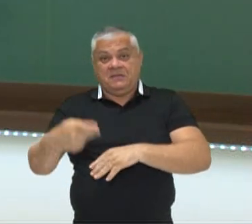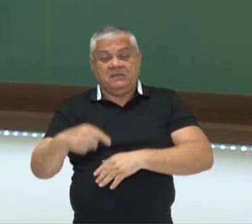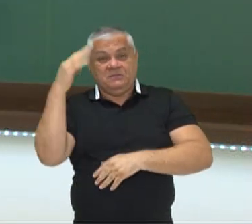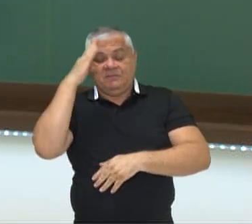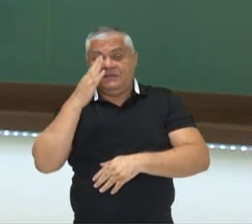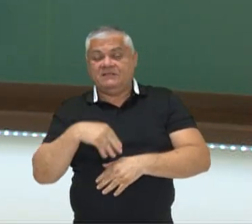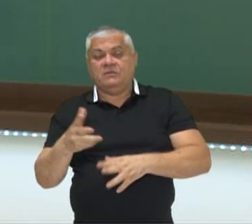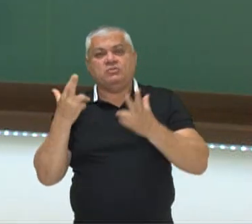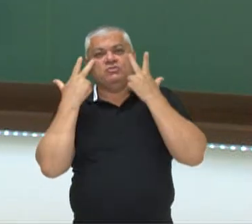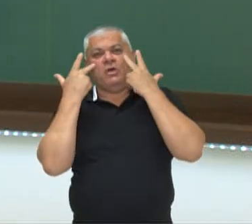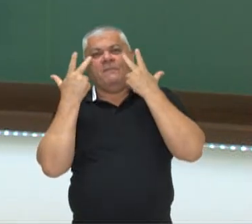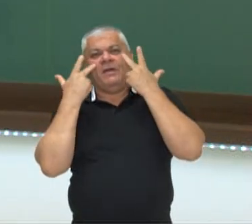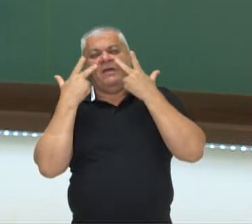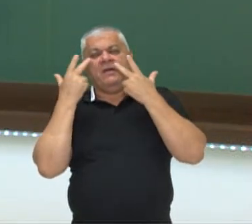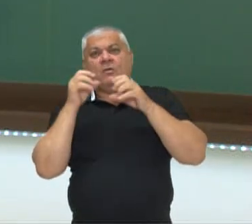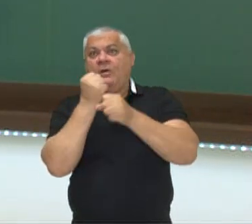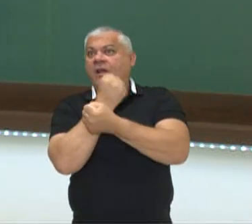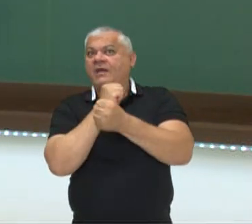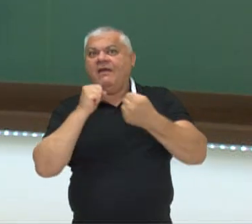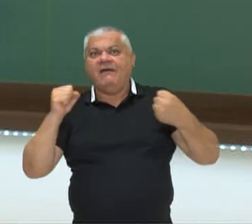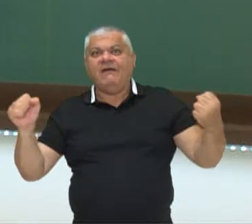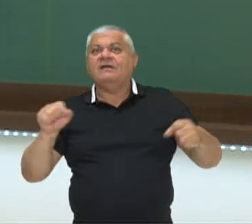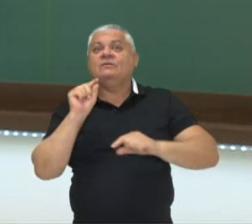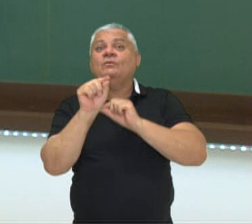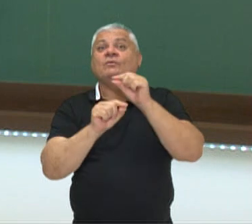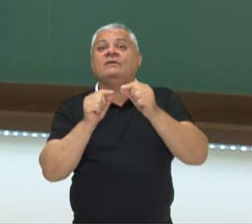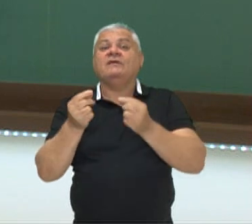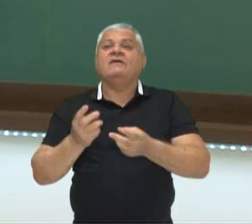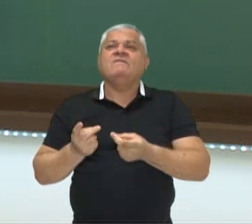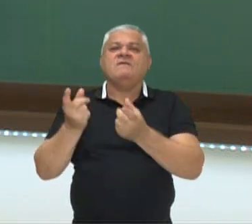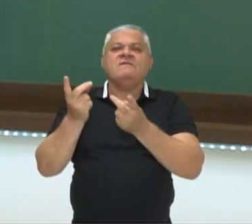muito comum, e o grande produto de exportação